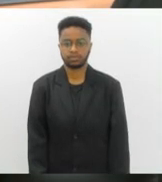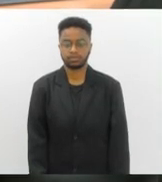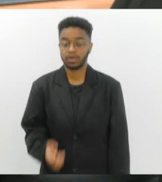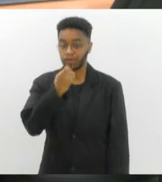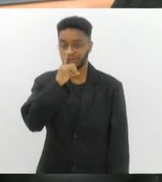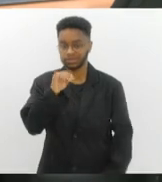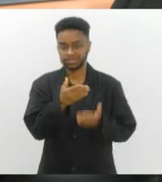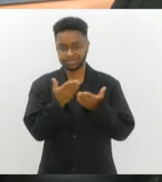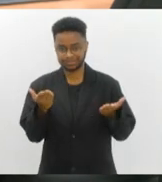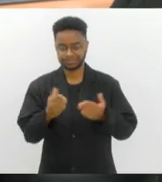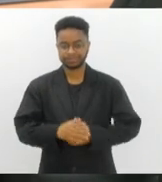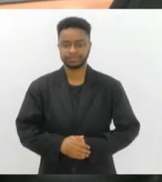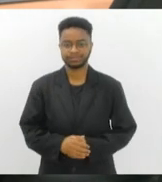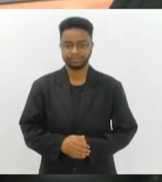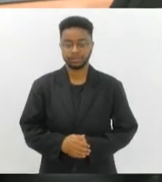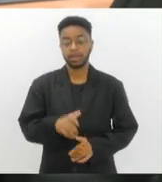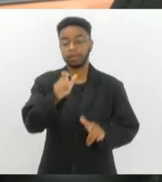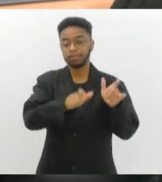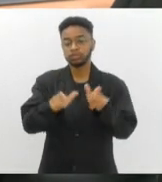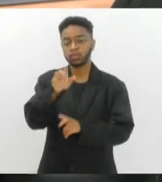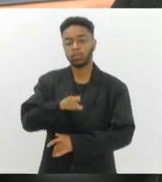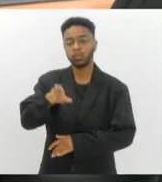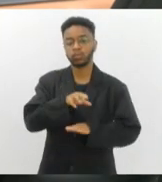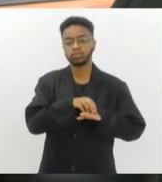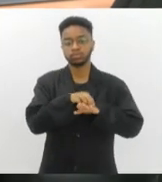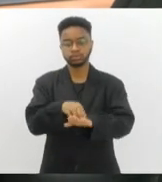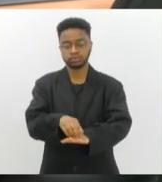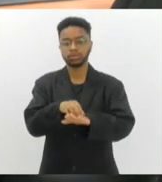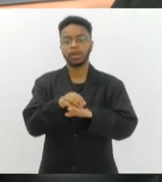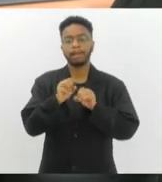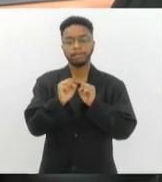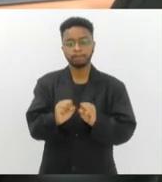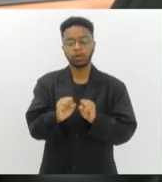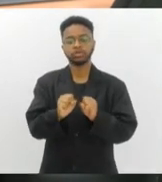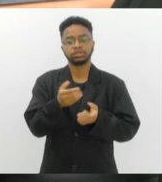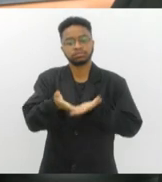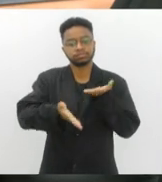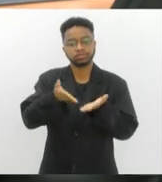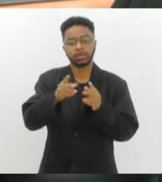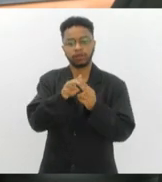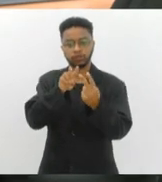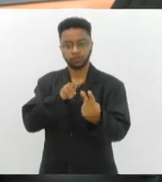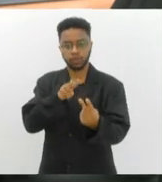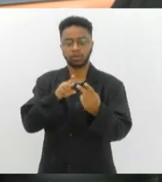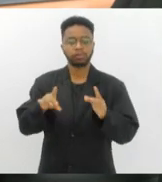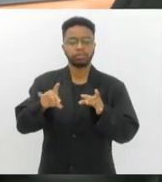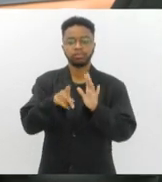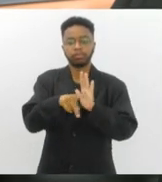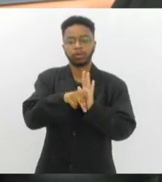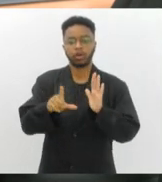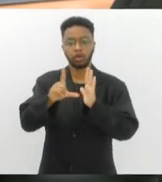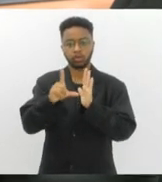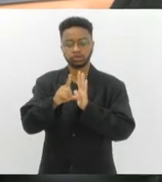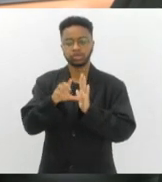Bom dia. Os passageiros que utilizam o transporte público já podem ter acesso ao atendimento online nas lojas da Rio Card